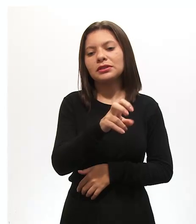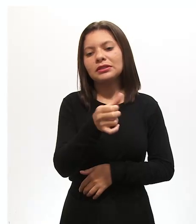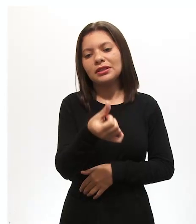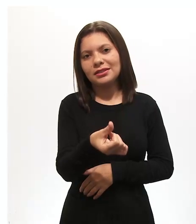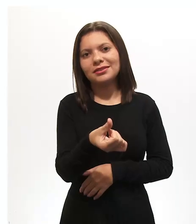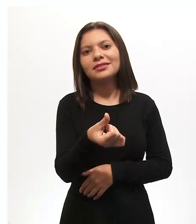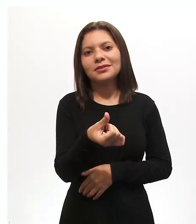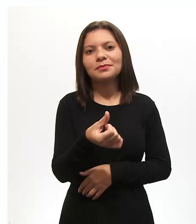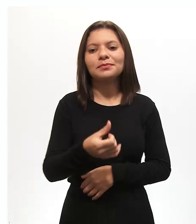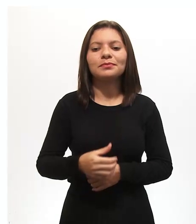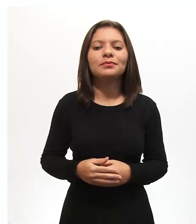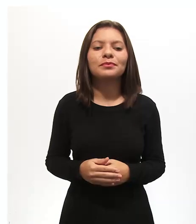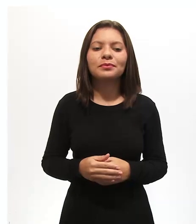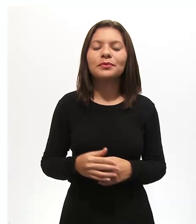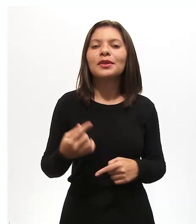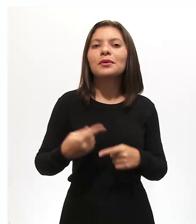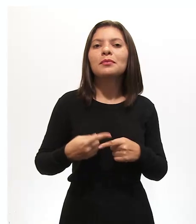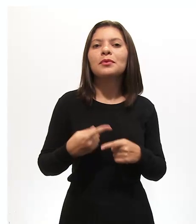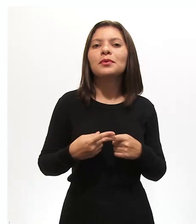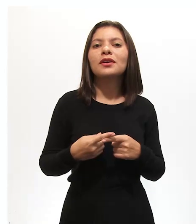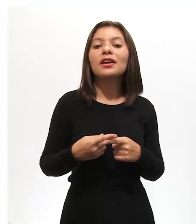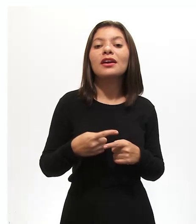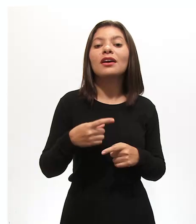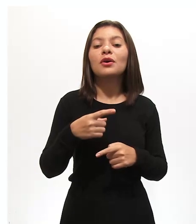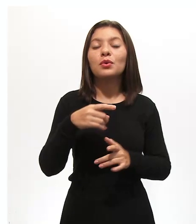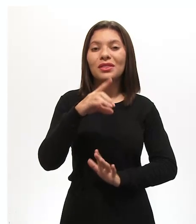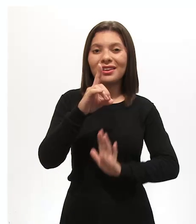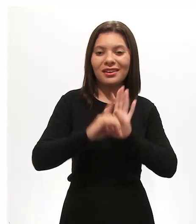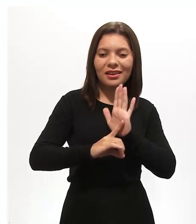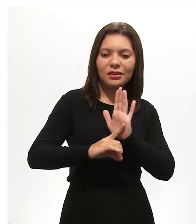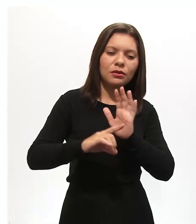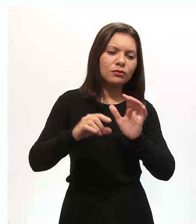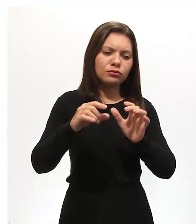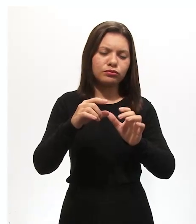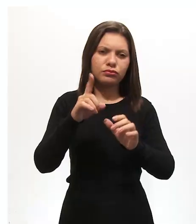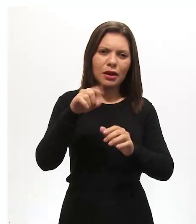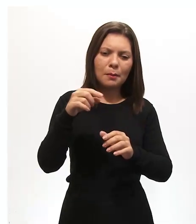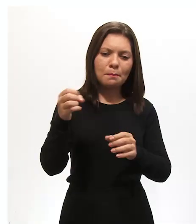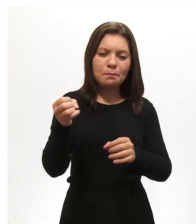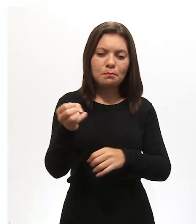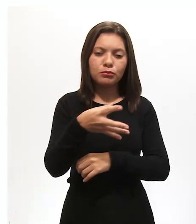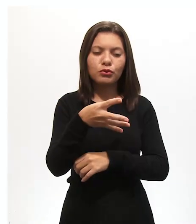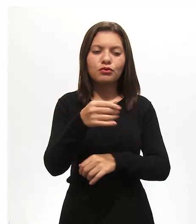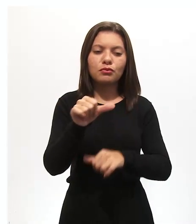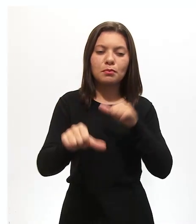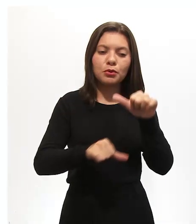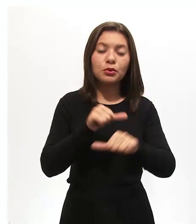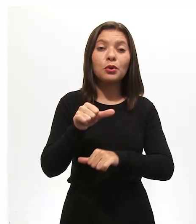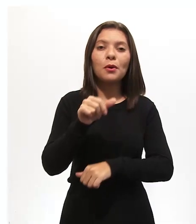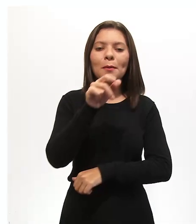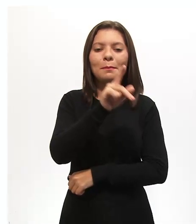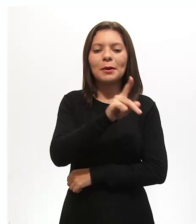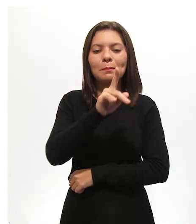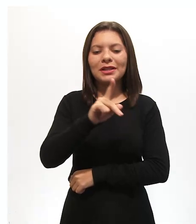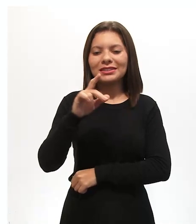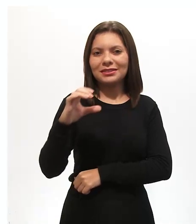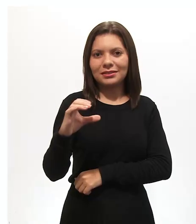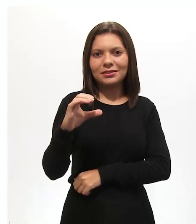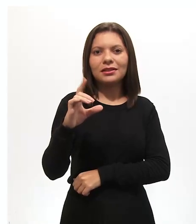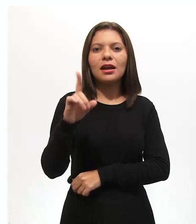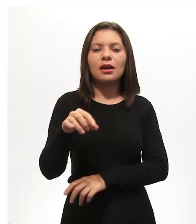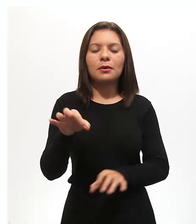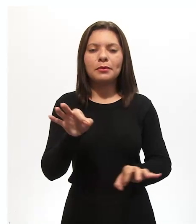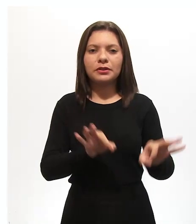12.456 de 2025, uma vez que revisou os seus planejamentos, o PPC, a gente vai falar mais para frente, é